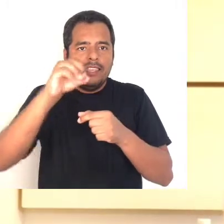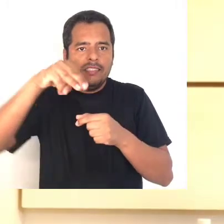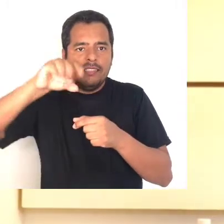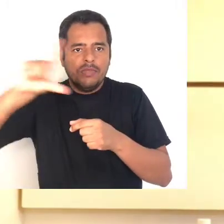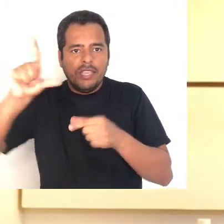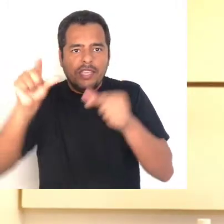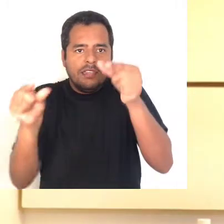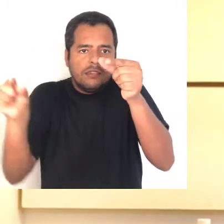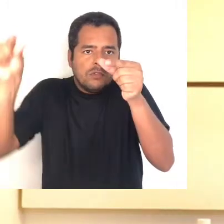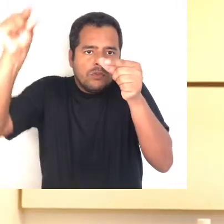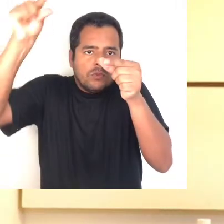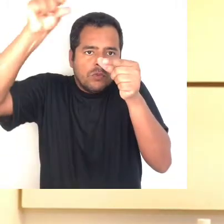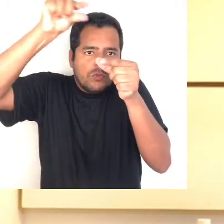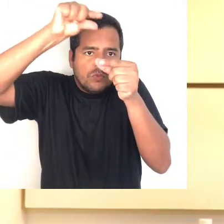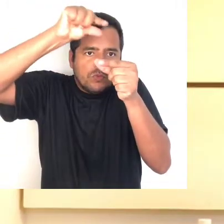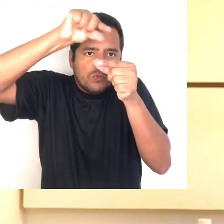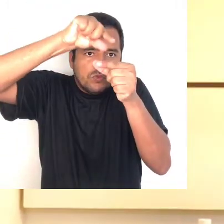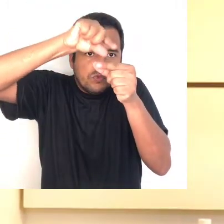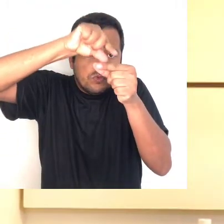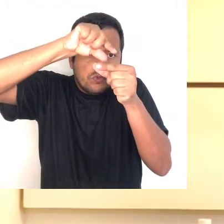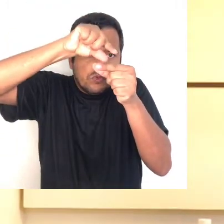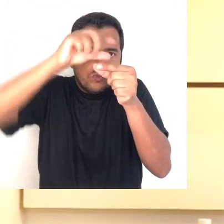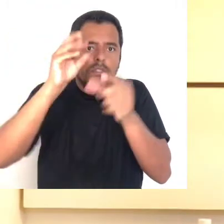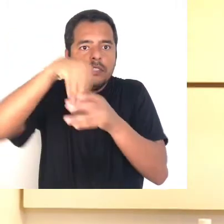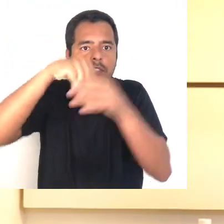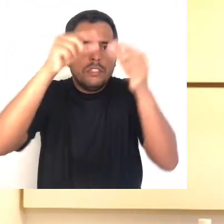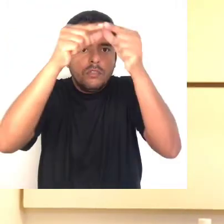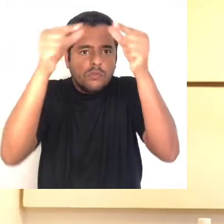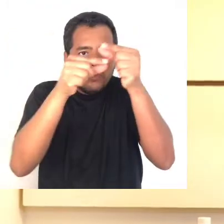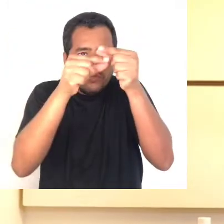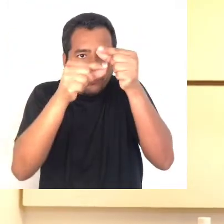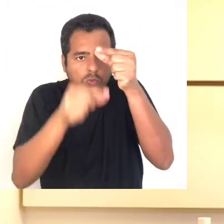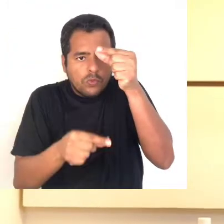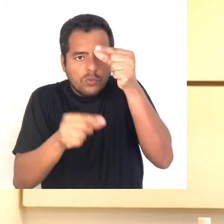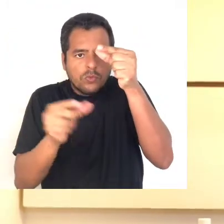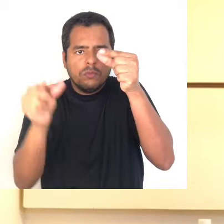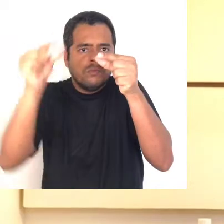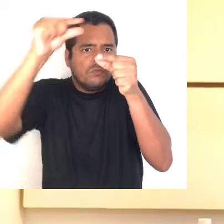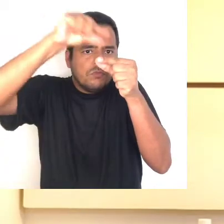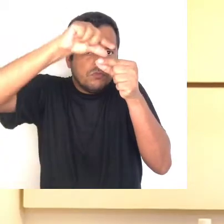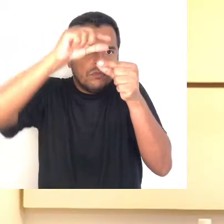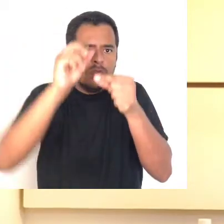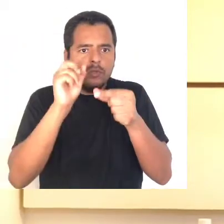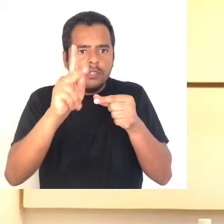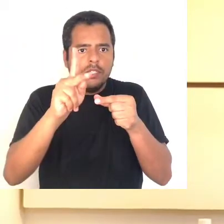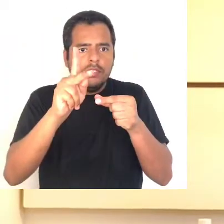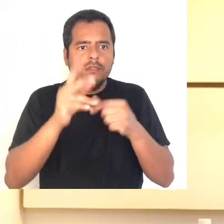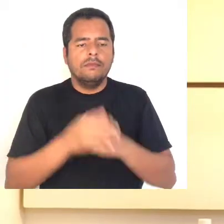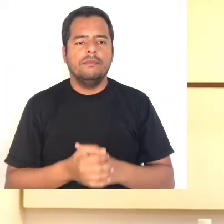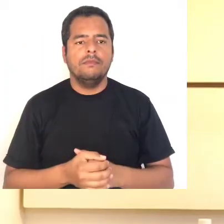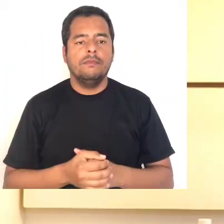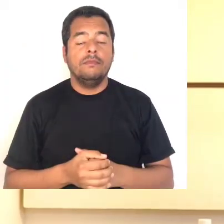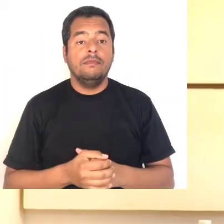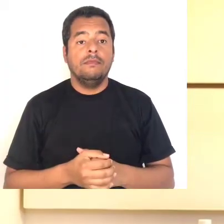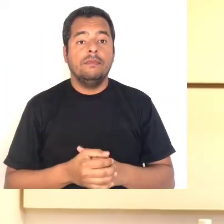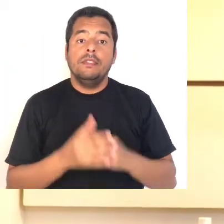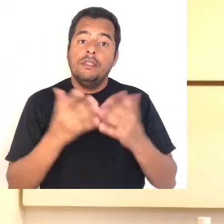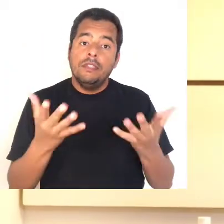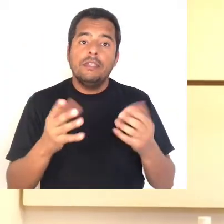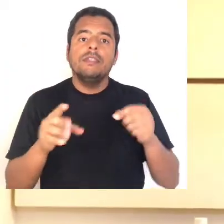Então, eu coloco aqui 10 ml, já coloco no funil de separação, diretamente, ok?